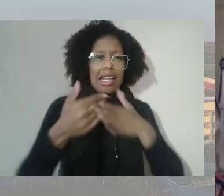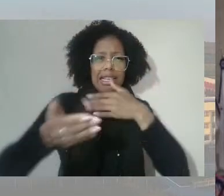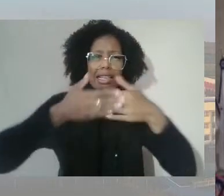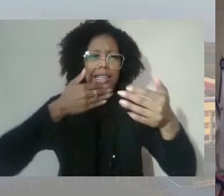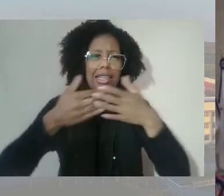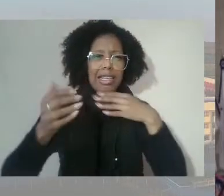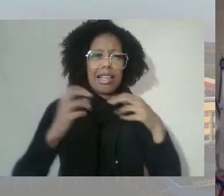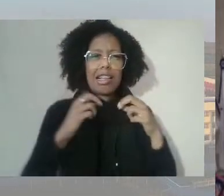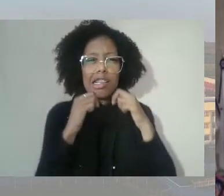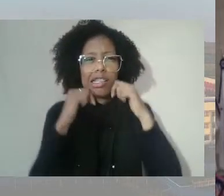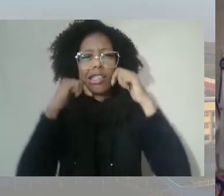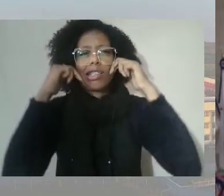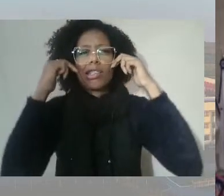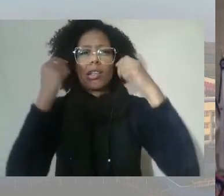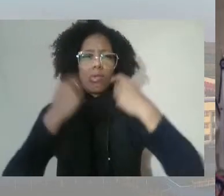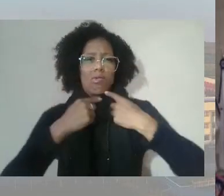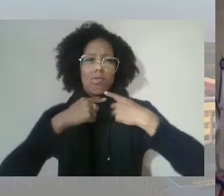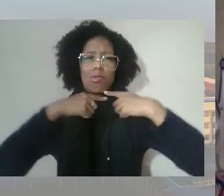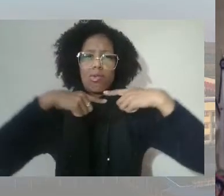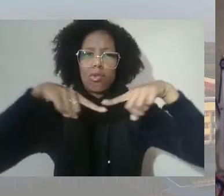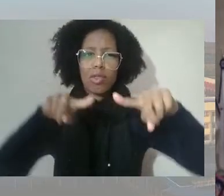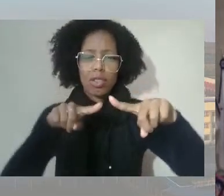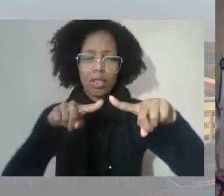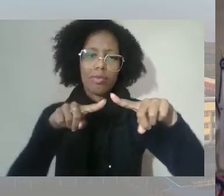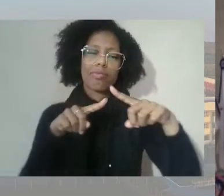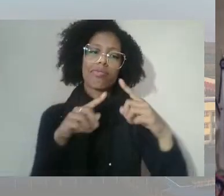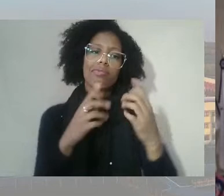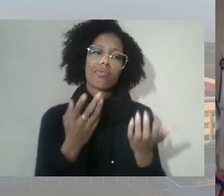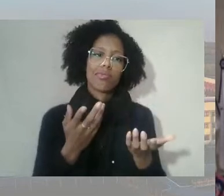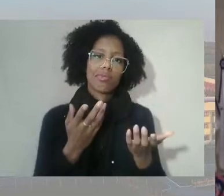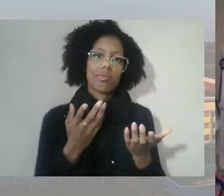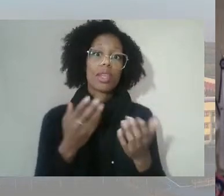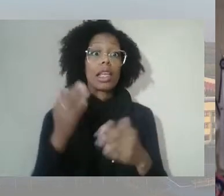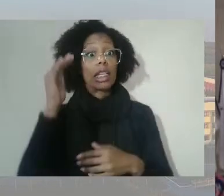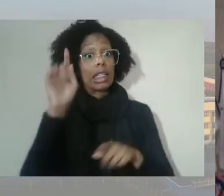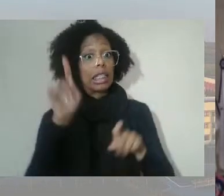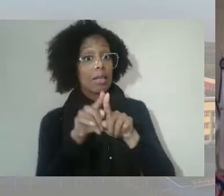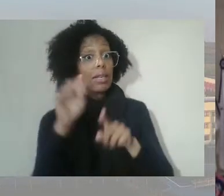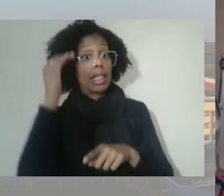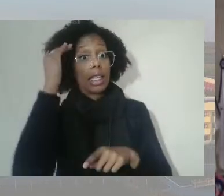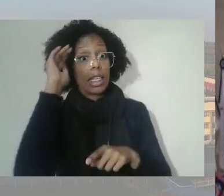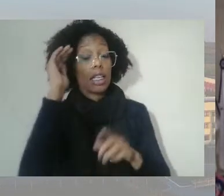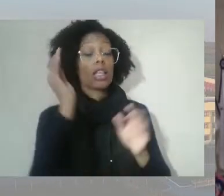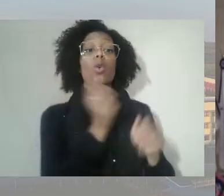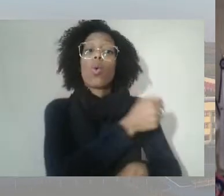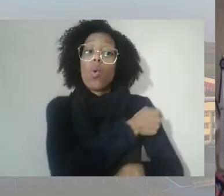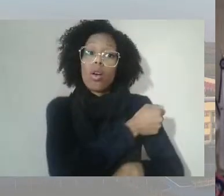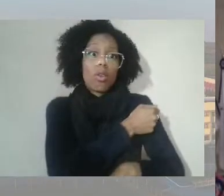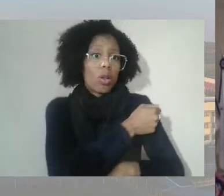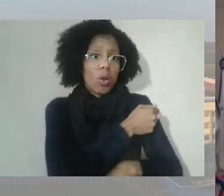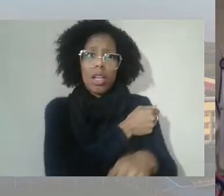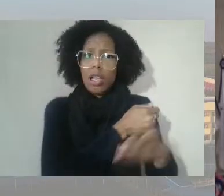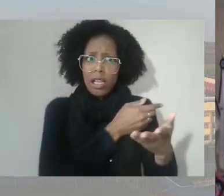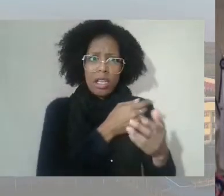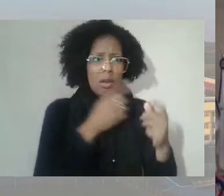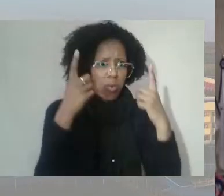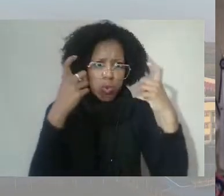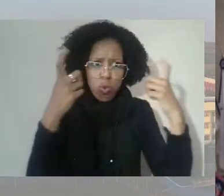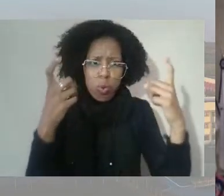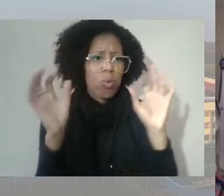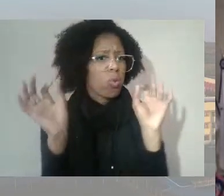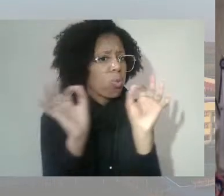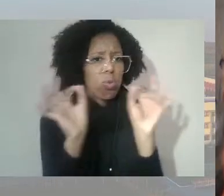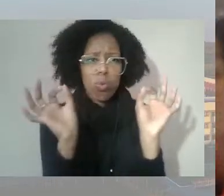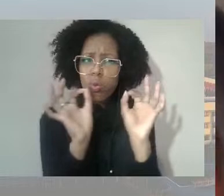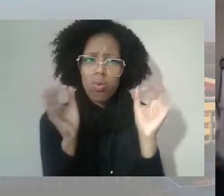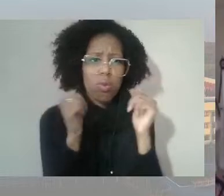e atacar a gestão superior da universidade. Entende-se que os nossos alunos não cometeram nenhum ato de violência ou